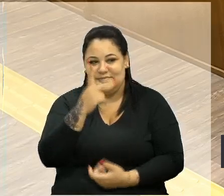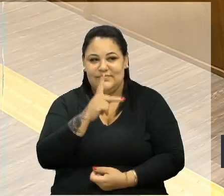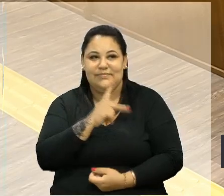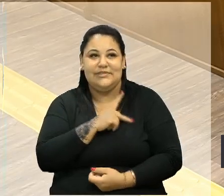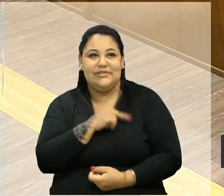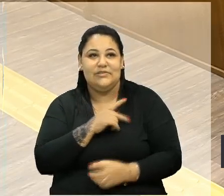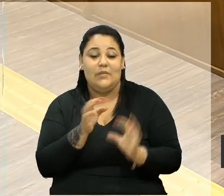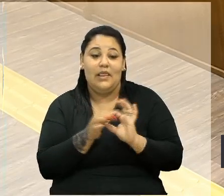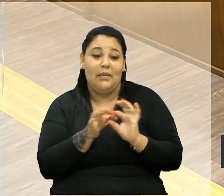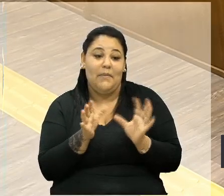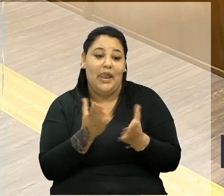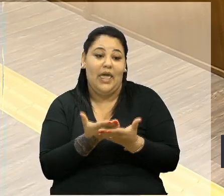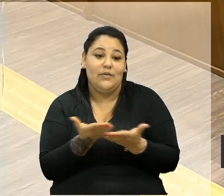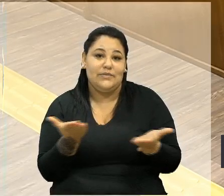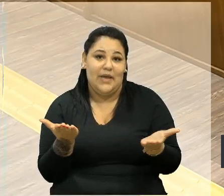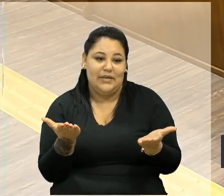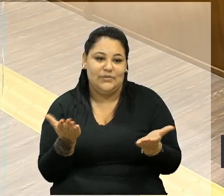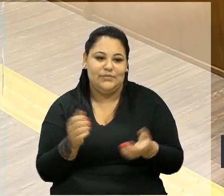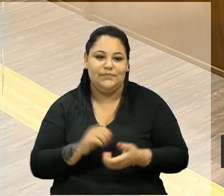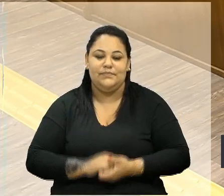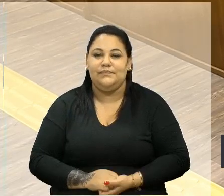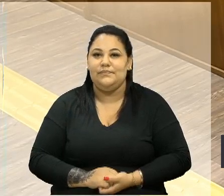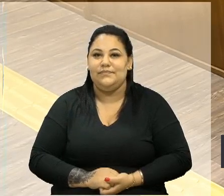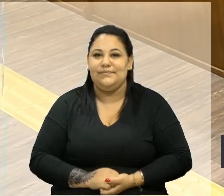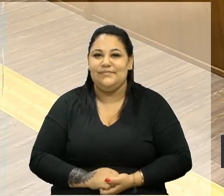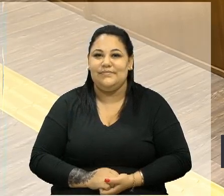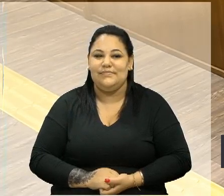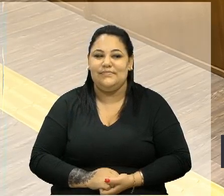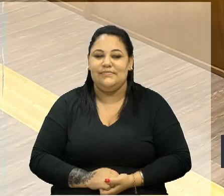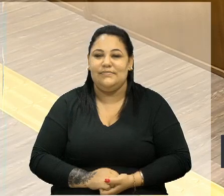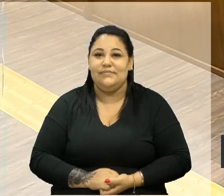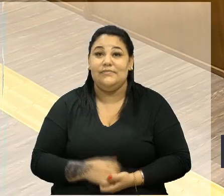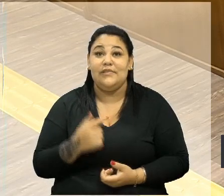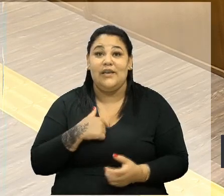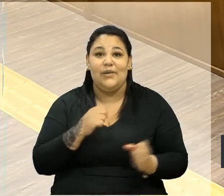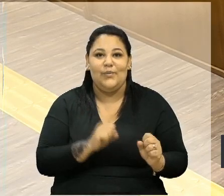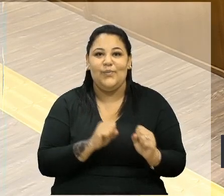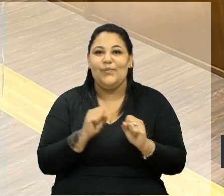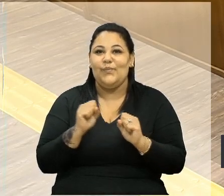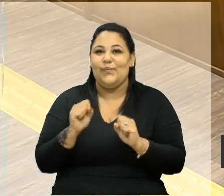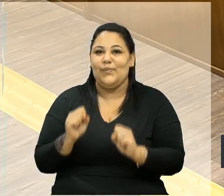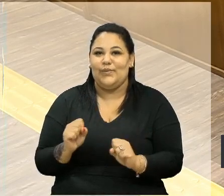conceder. E não posso deixar de